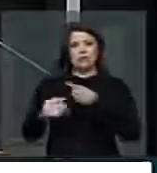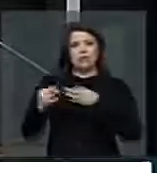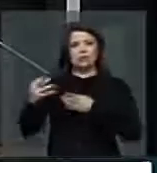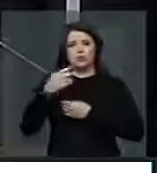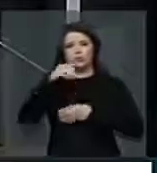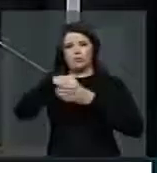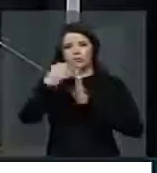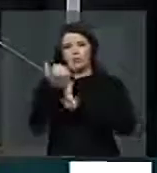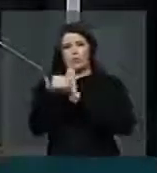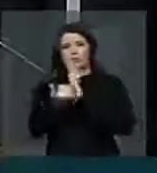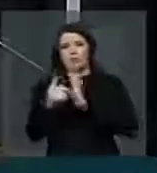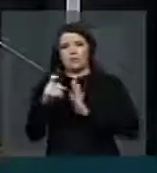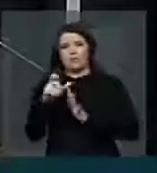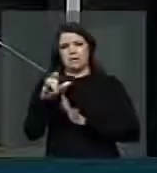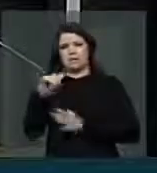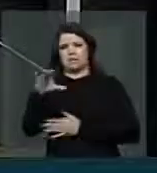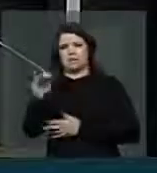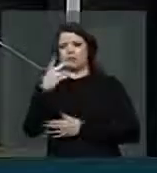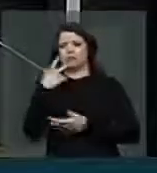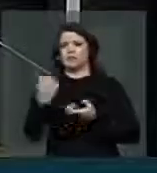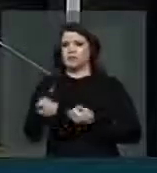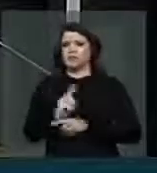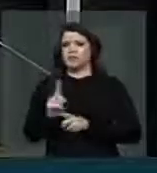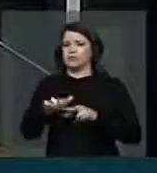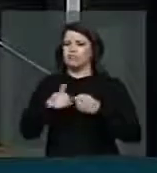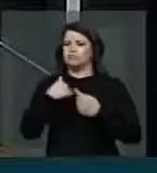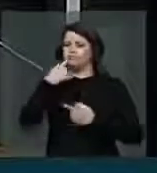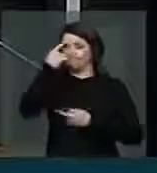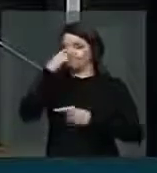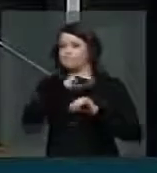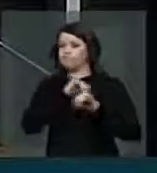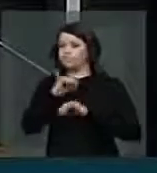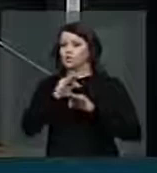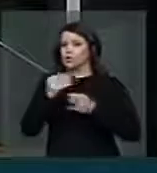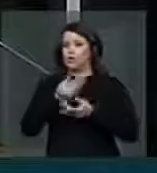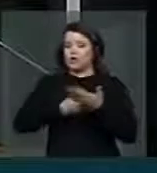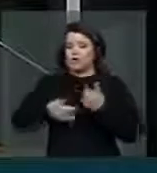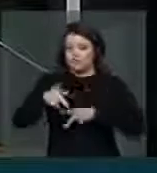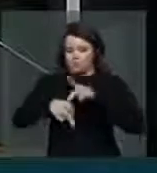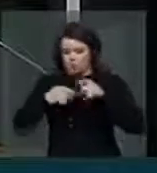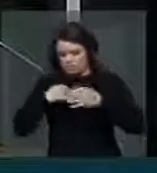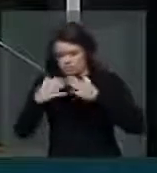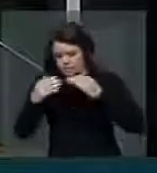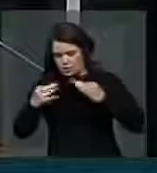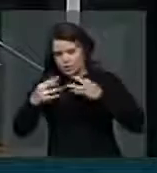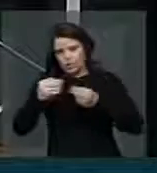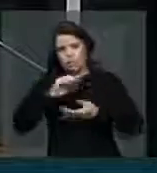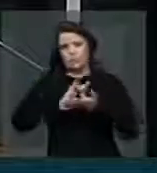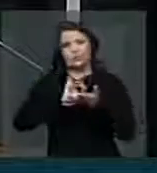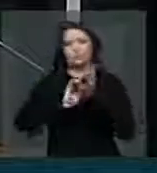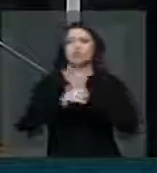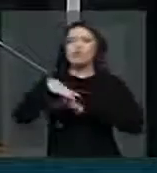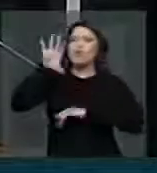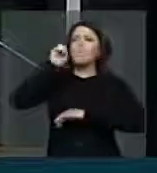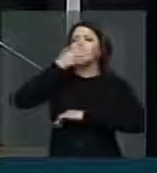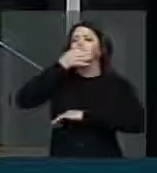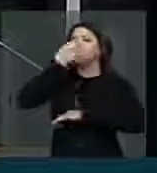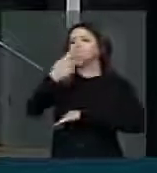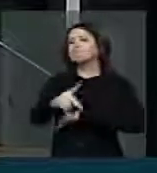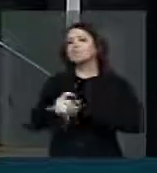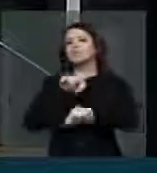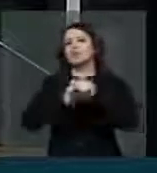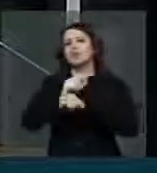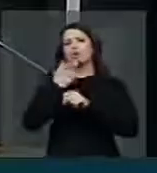do plebiscito, né? Então, acho que é uma boa direção, acho que a população está pedindo isso para ser auscultada, para ser ouvida.